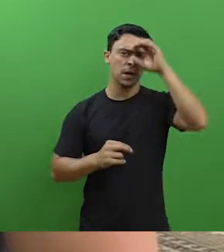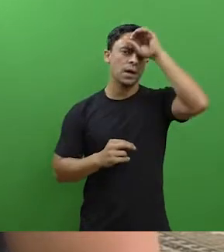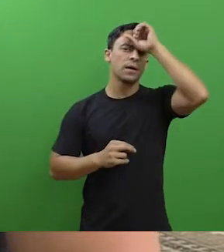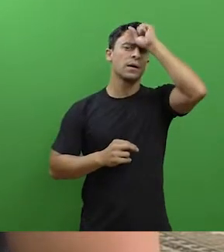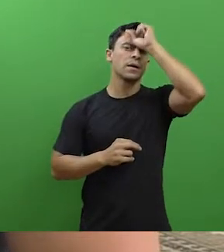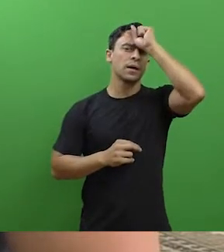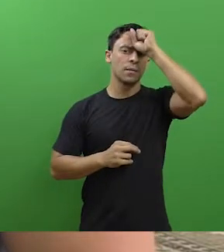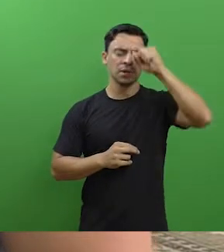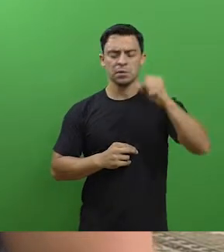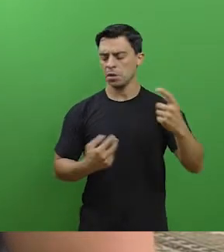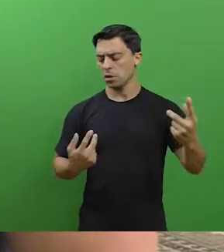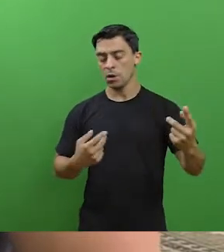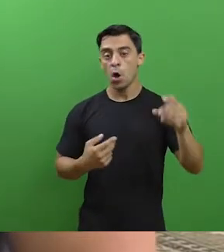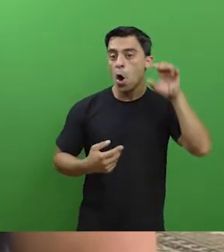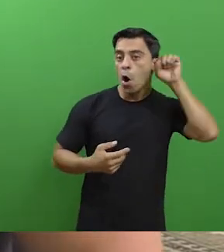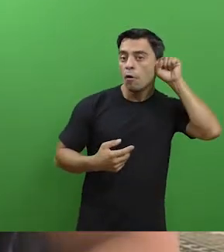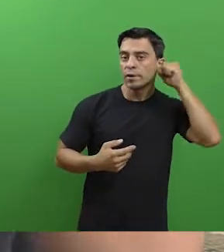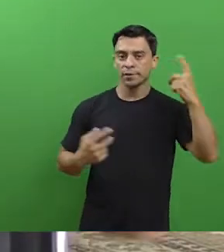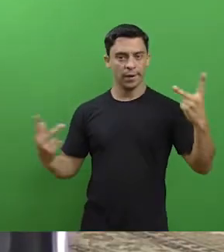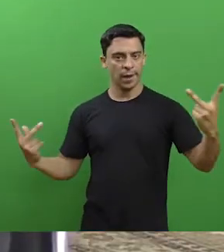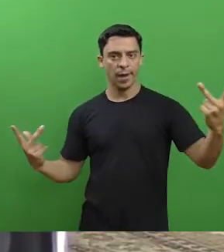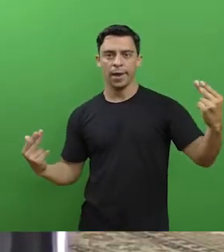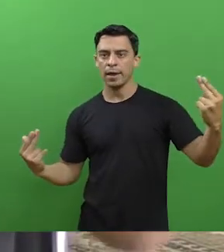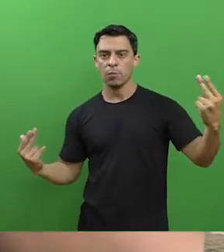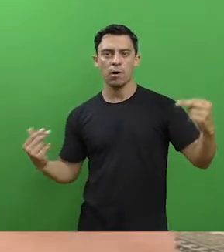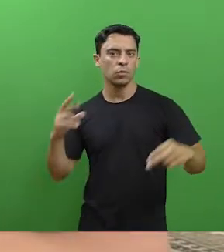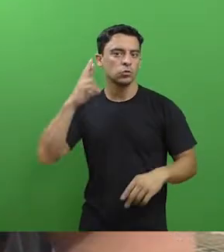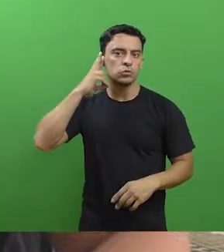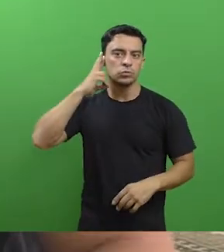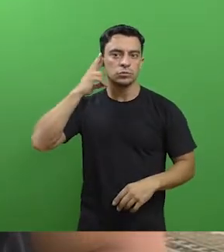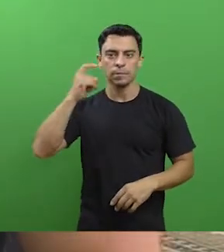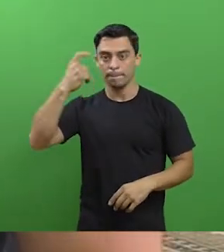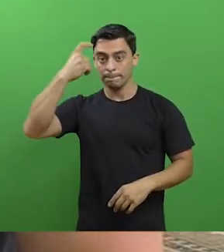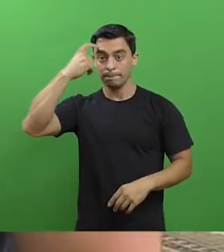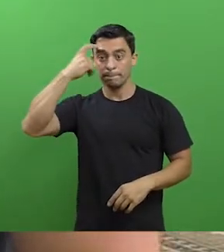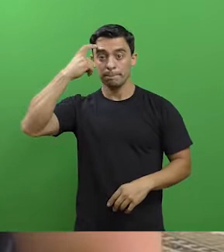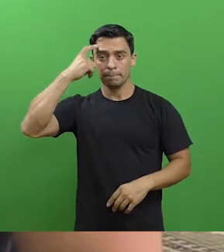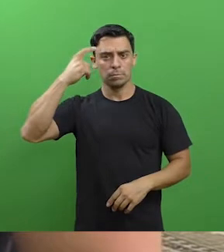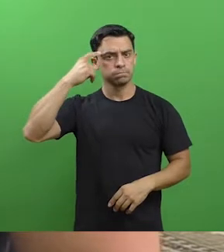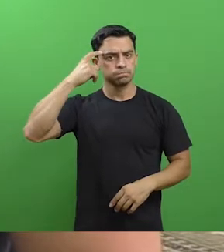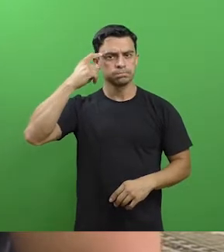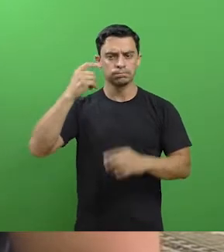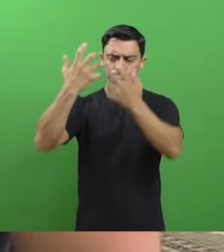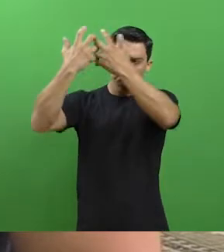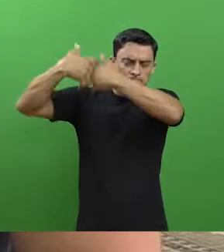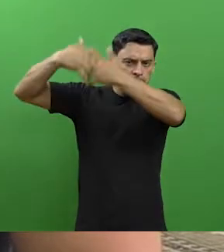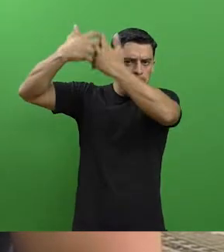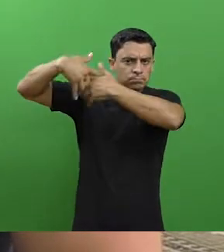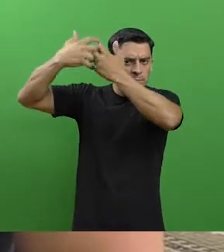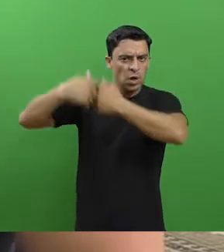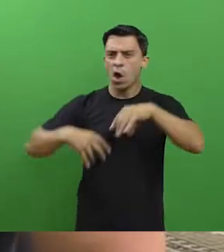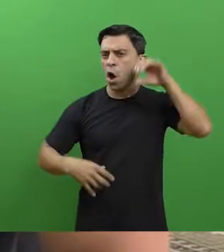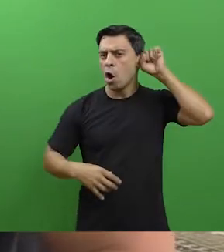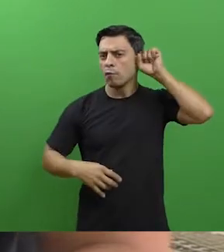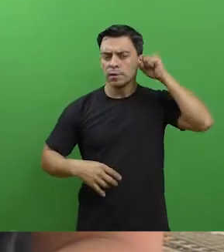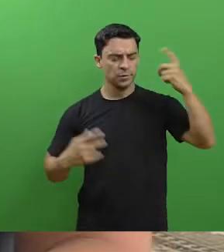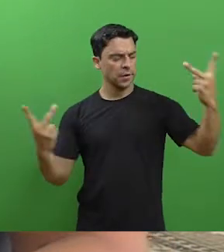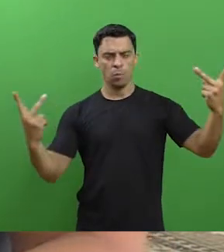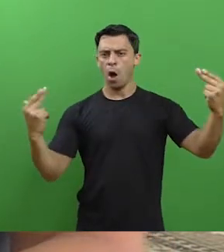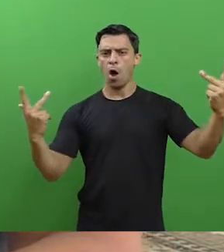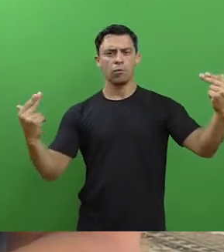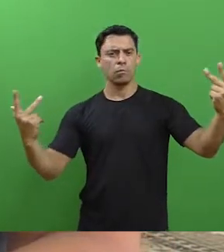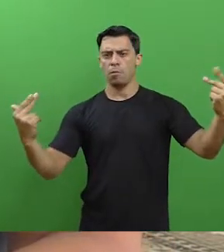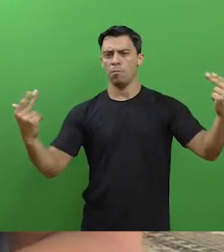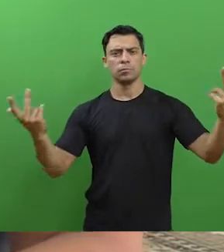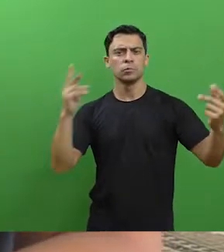ouvintes. O cognitivo do surdo é como nós, né? E ele consegue aprender como nós. O que